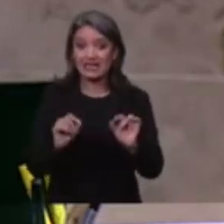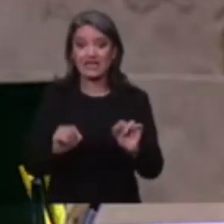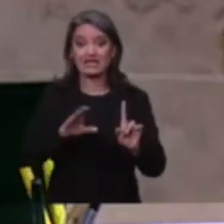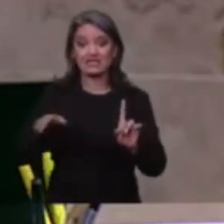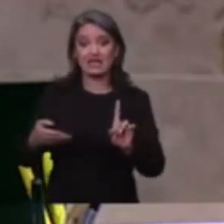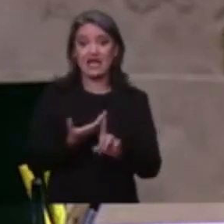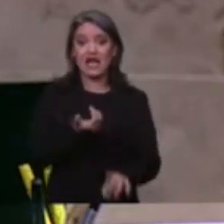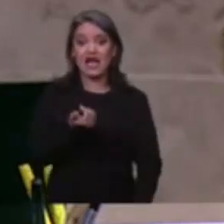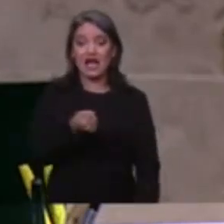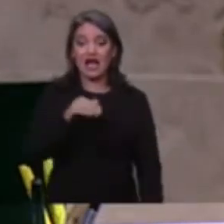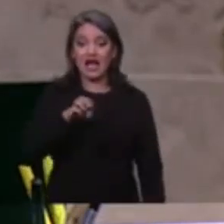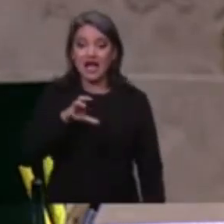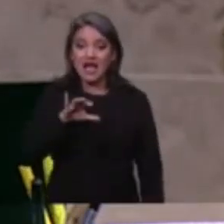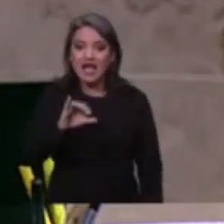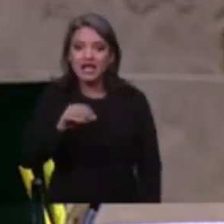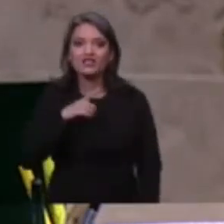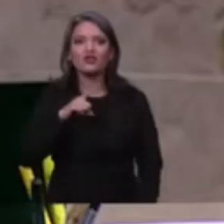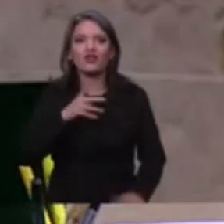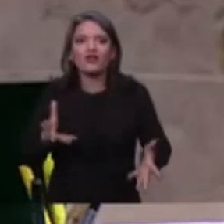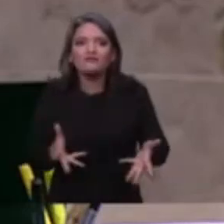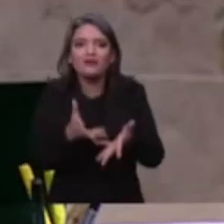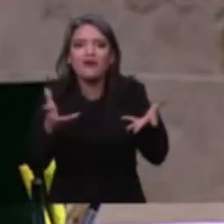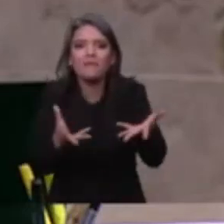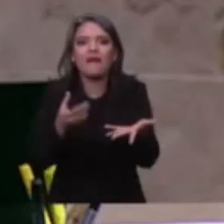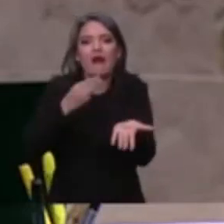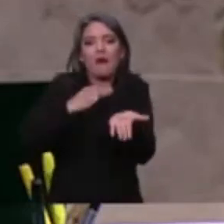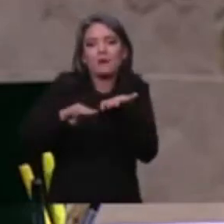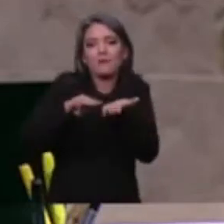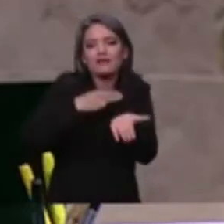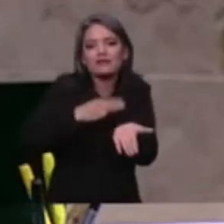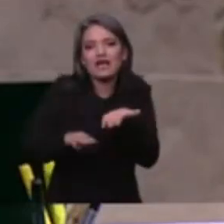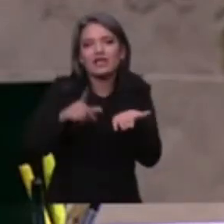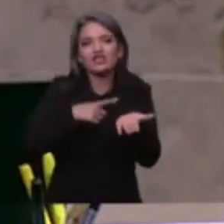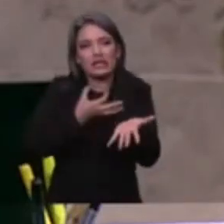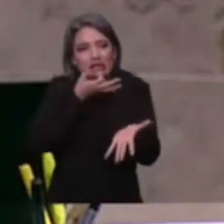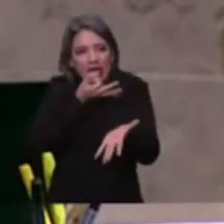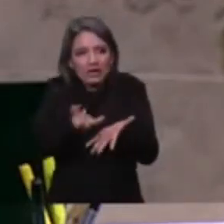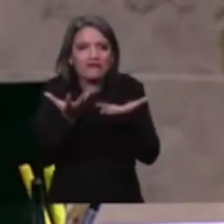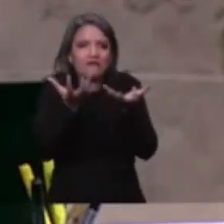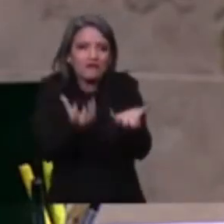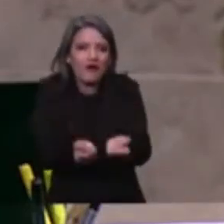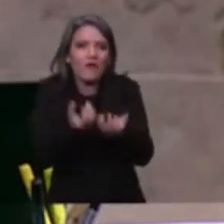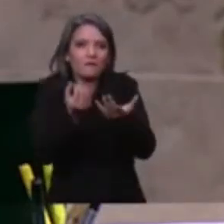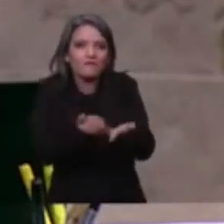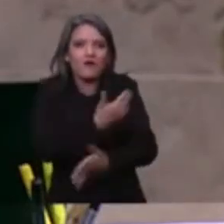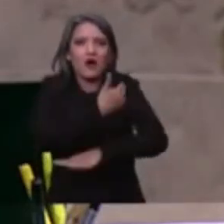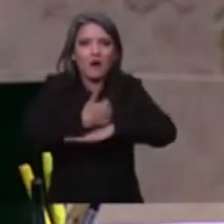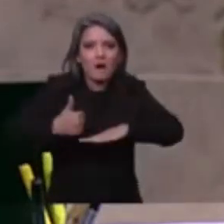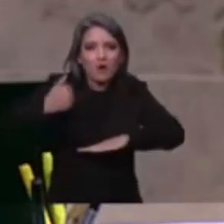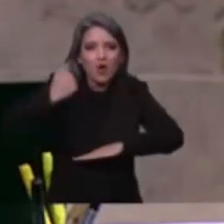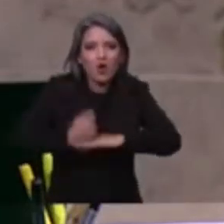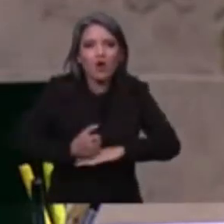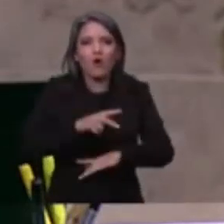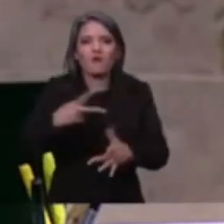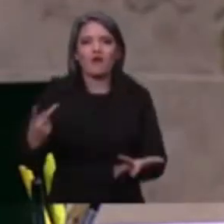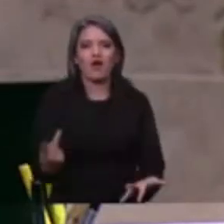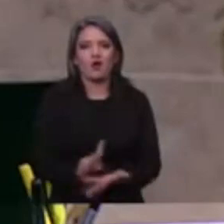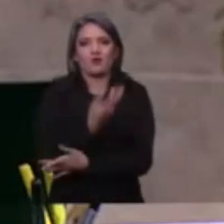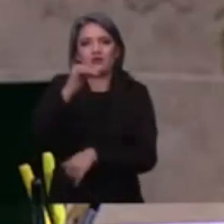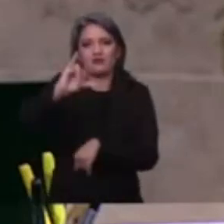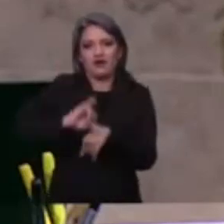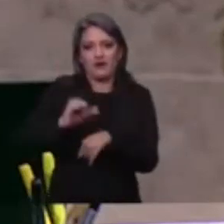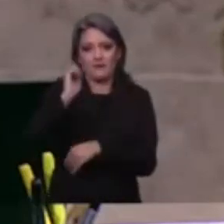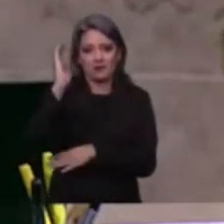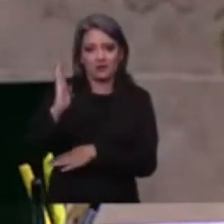foi estimulado por mensagens sugestivas de um ato golpista que se sucederia na capital da